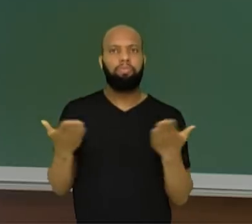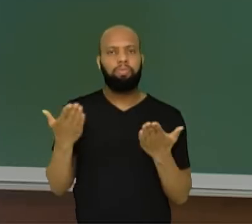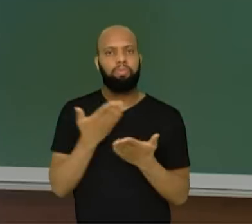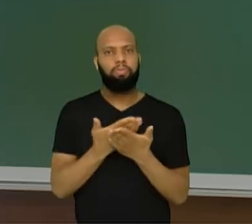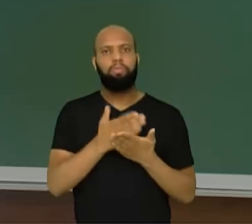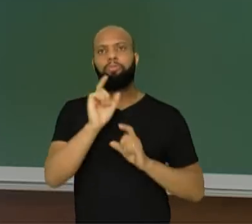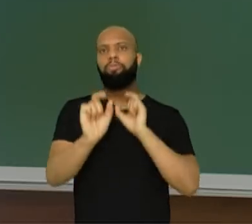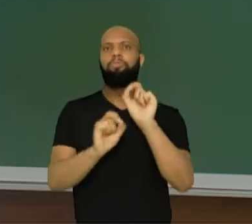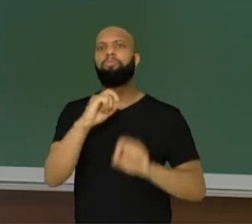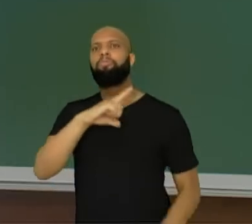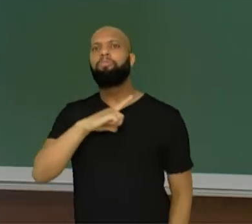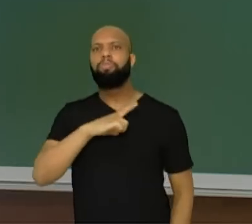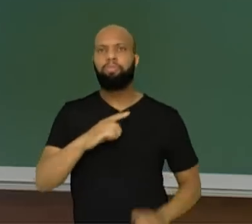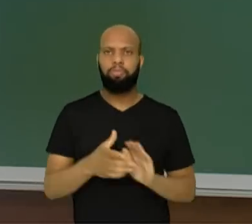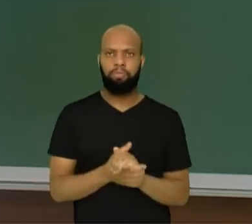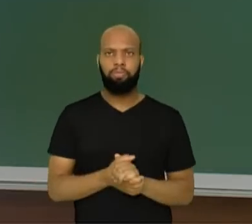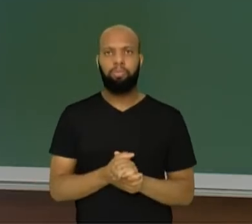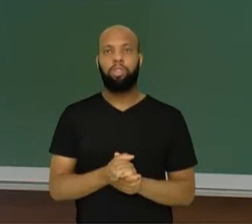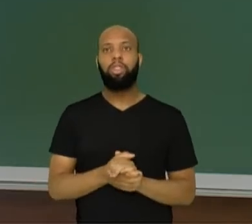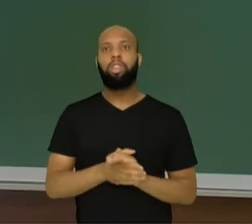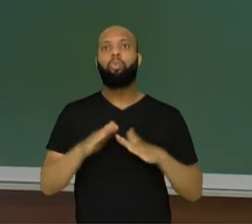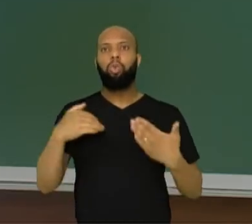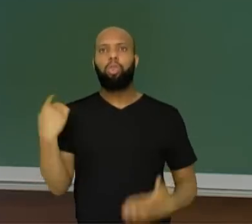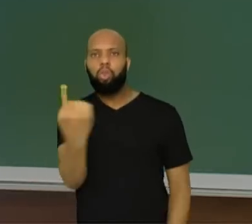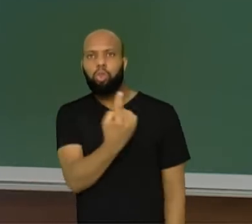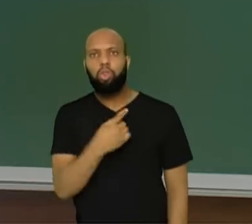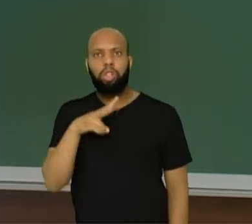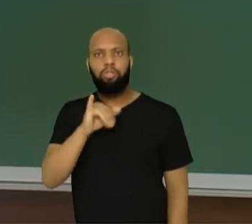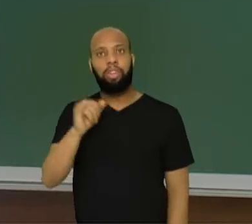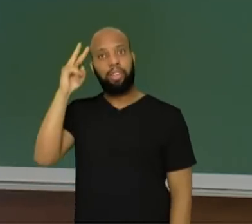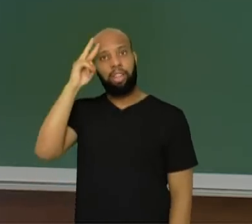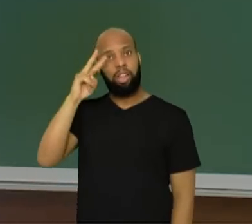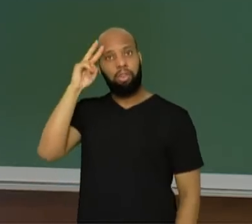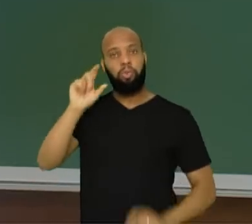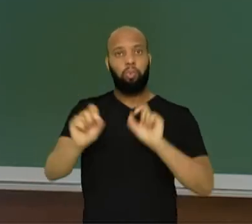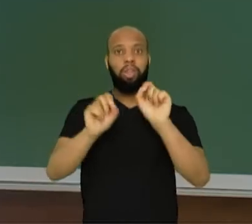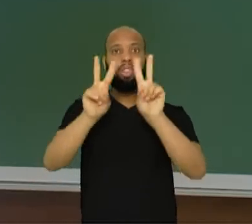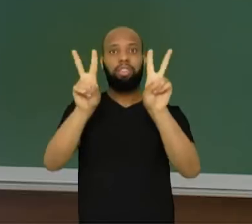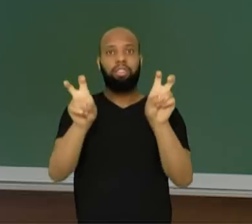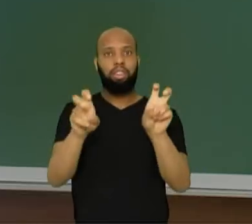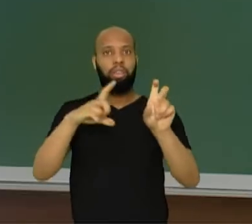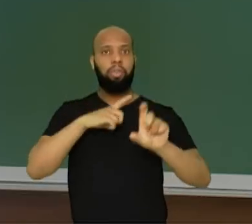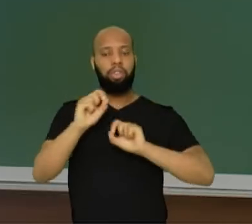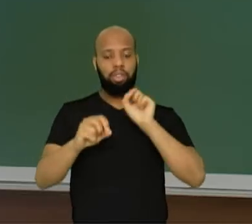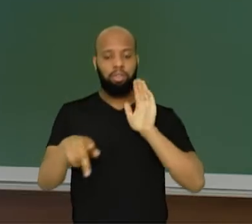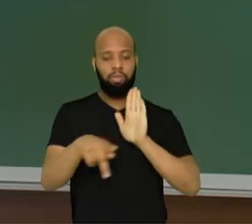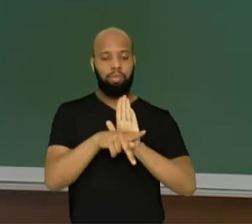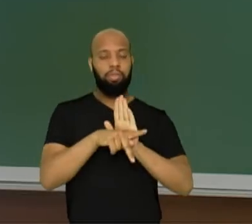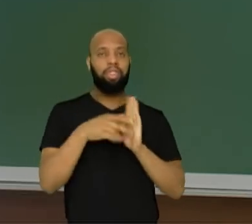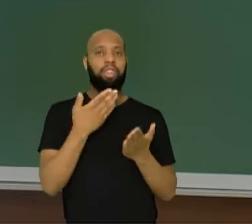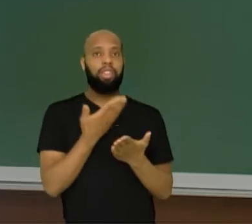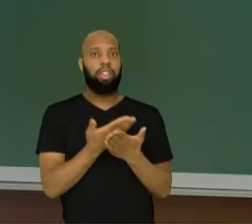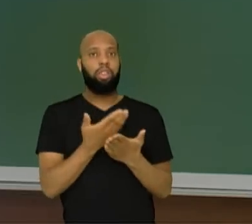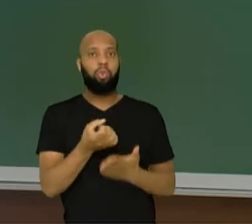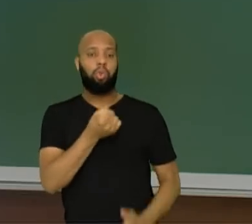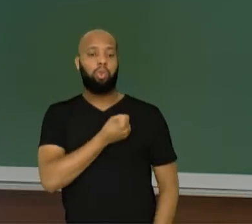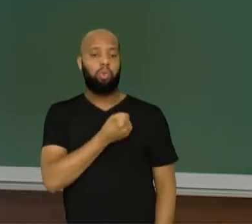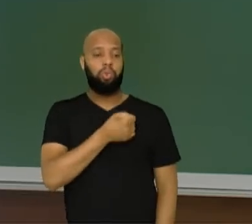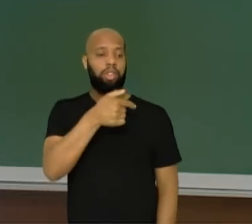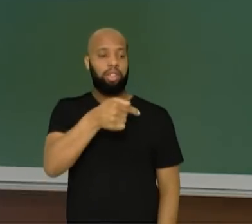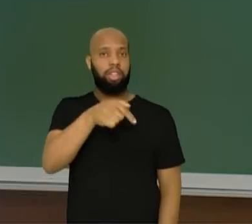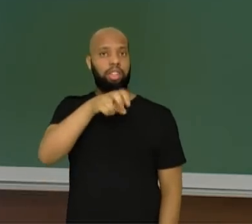Primeiro objetivo da nossa aula de hoje. Então, nós vamos relembrar assuntos da aula número 75 que eu trabalhei